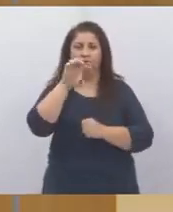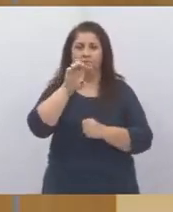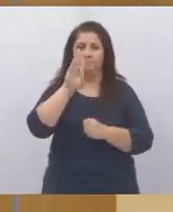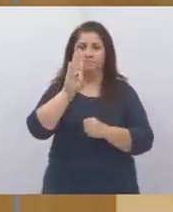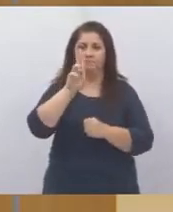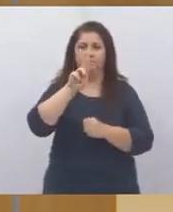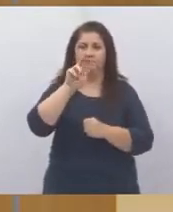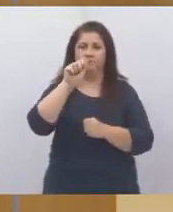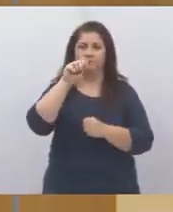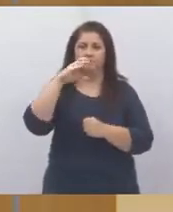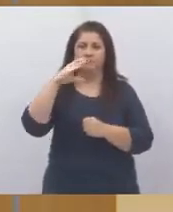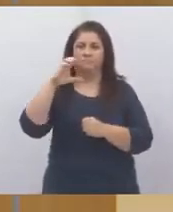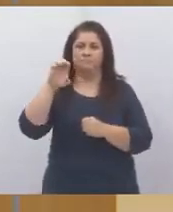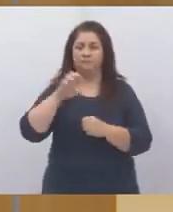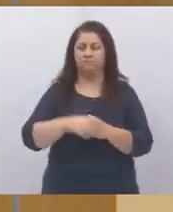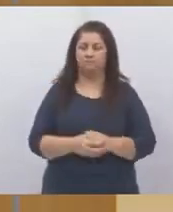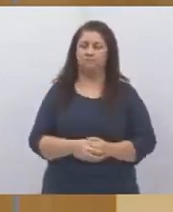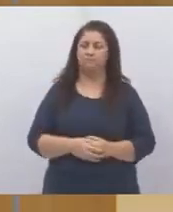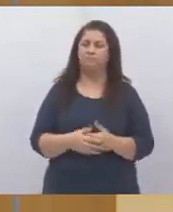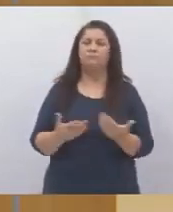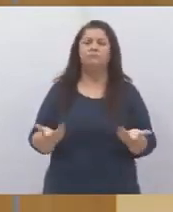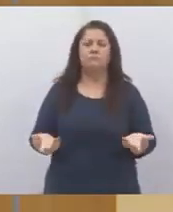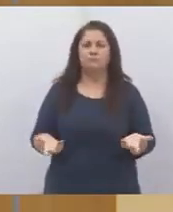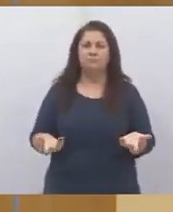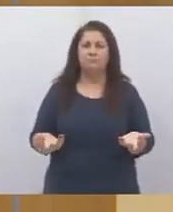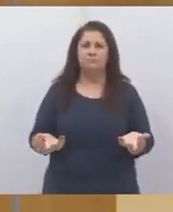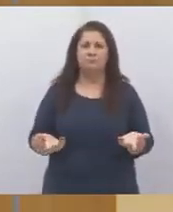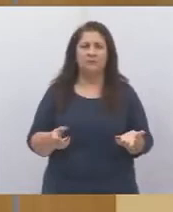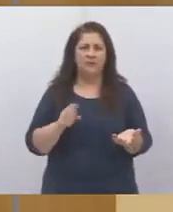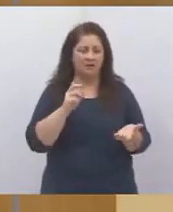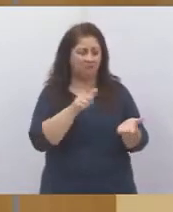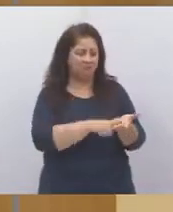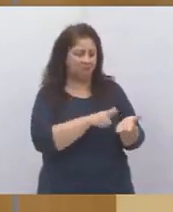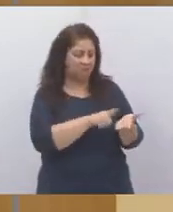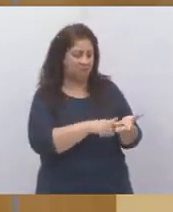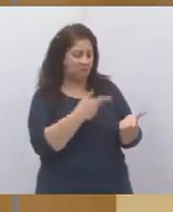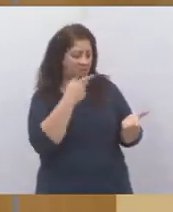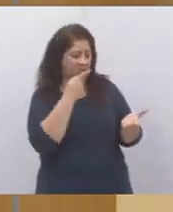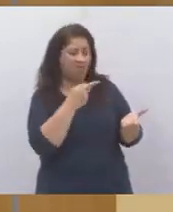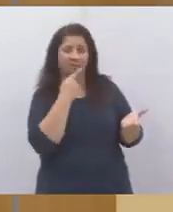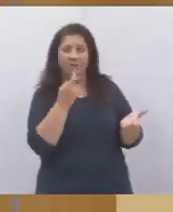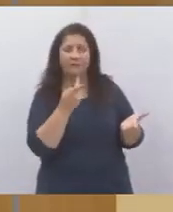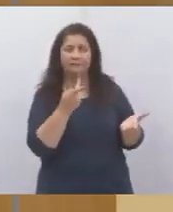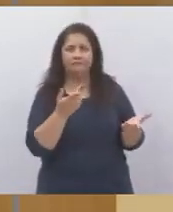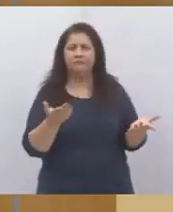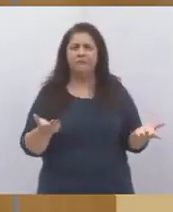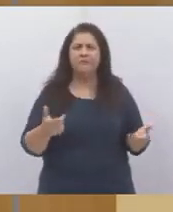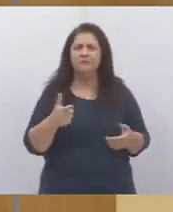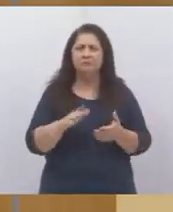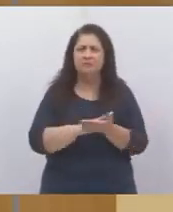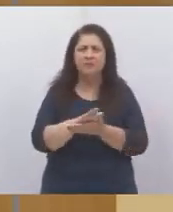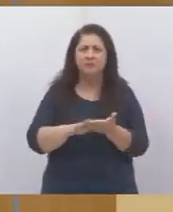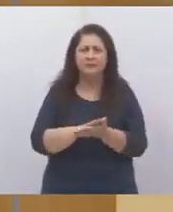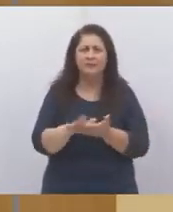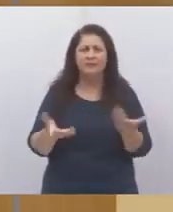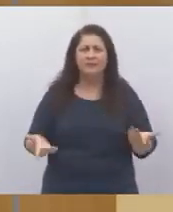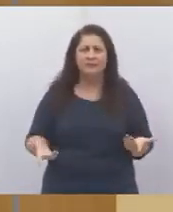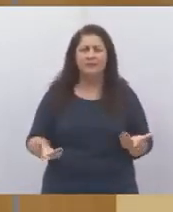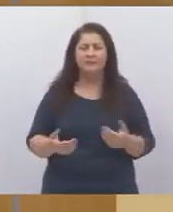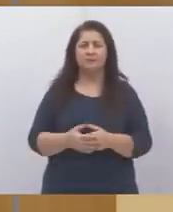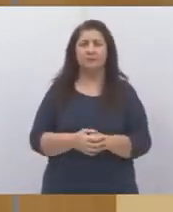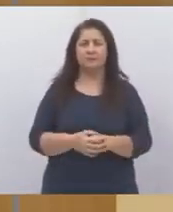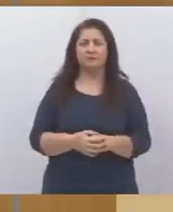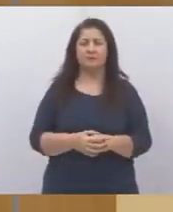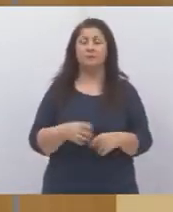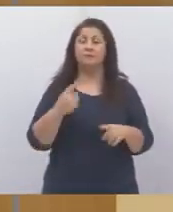e Jardim Luiza ensinando códigos e como saiu do papel não sei se nem projeto tem por